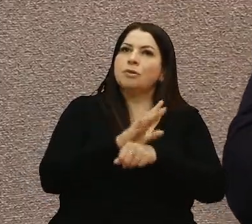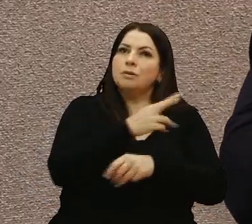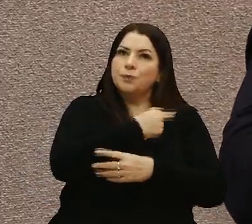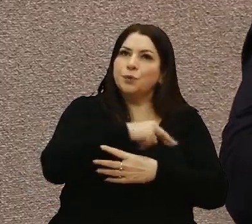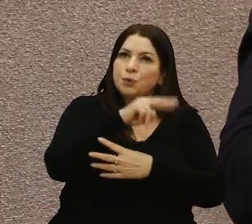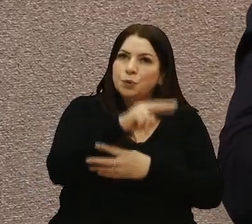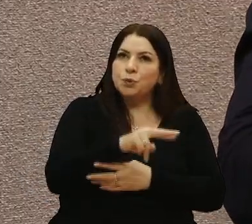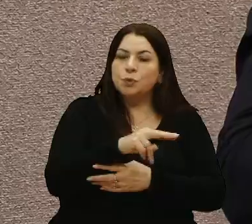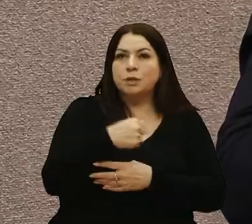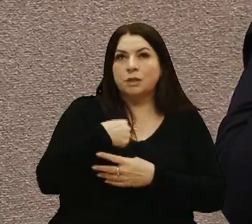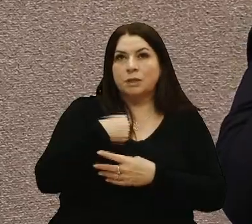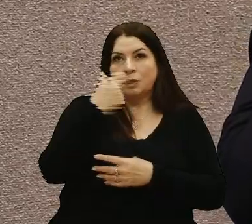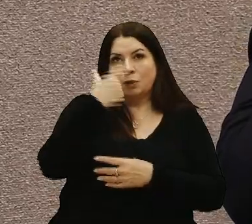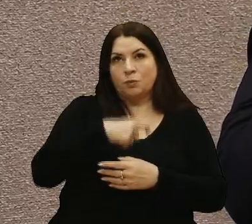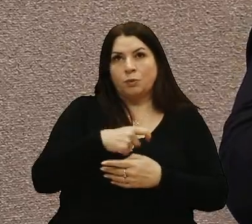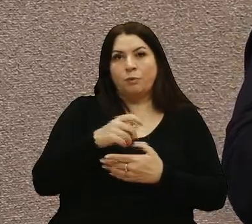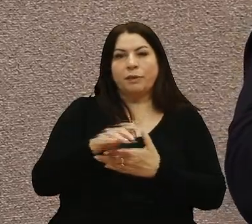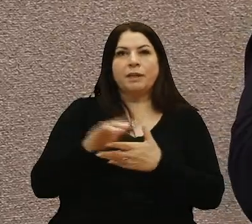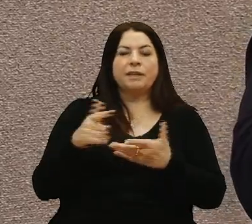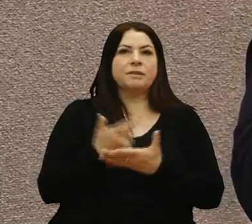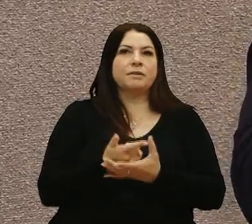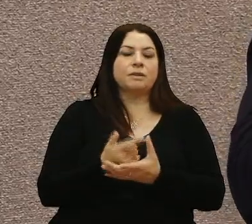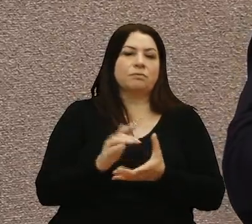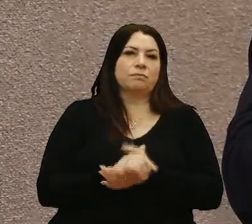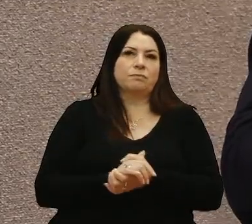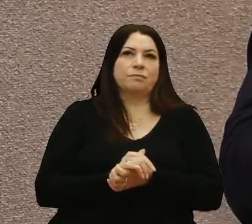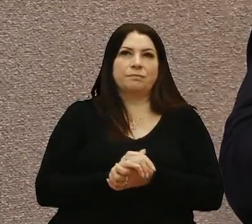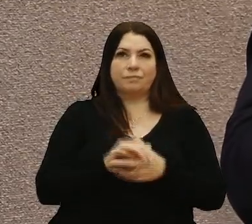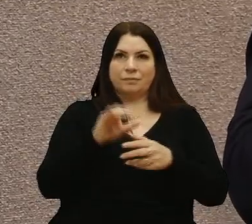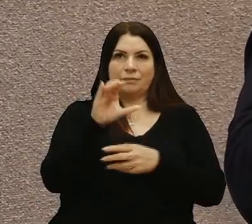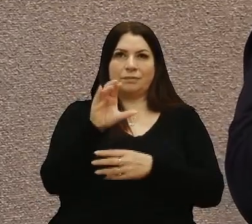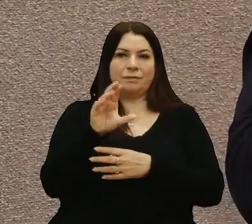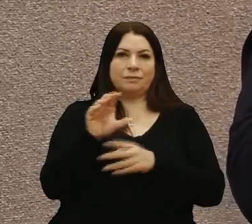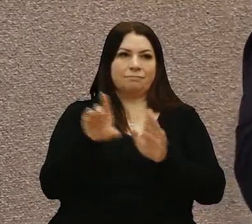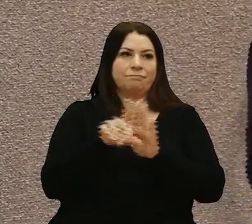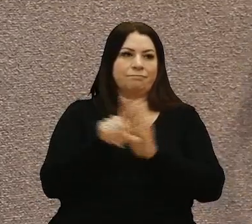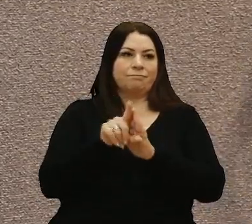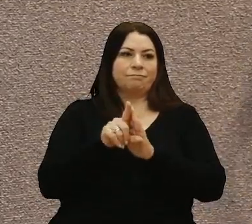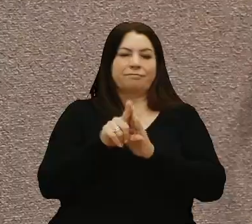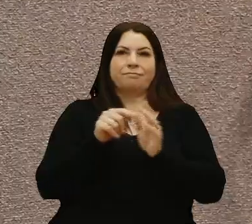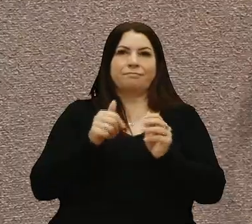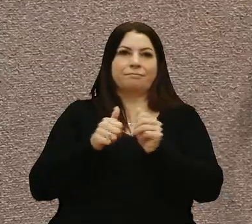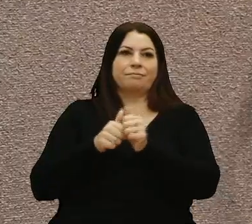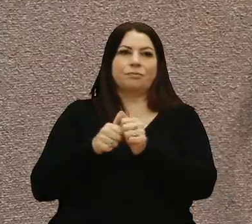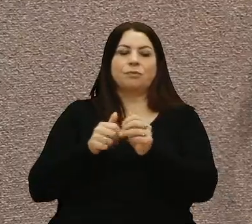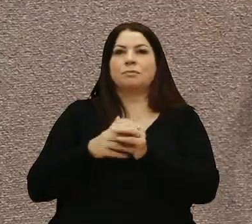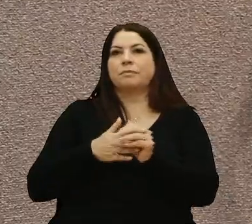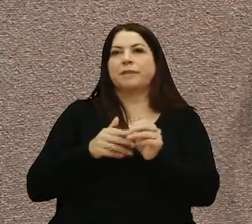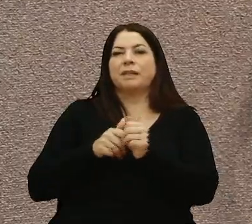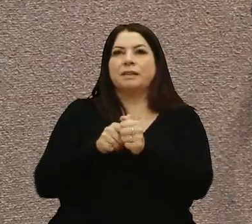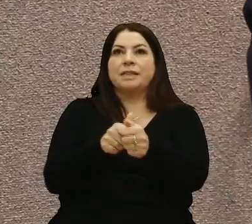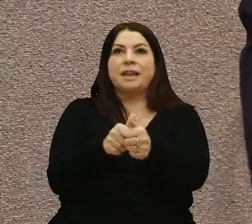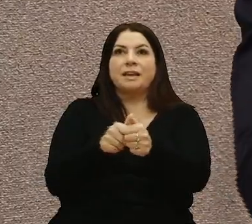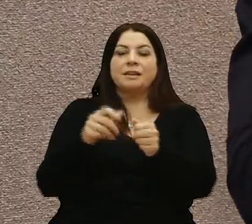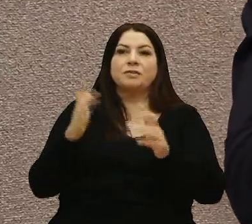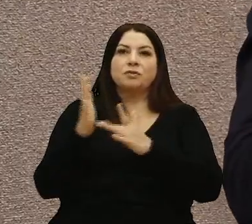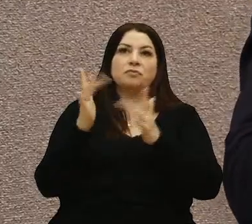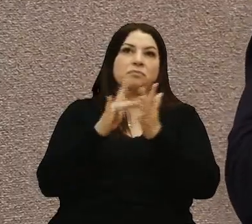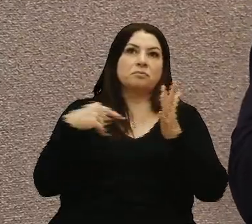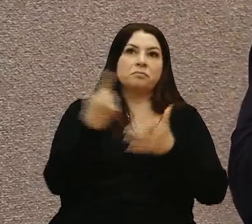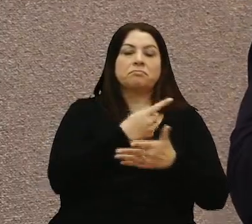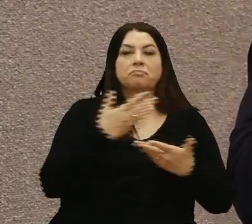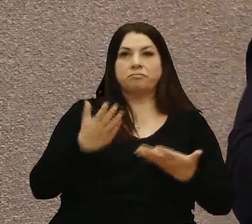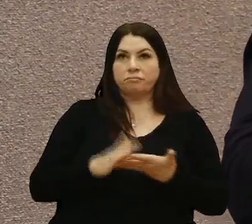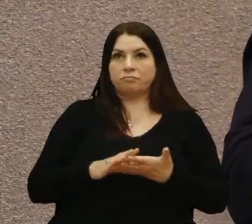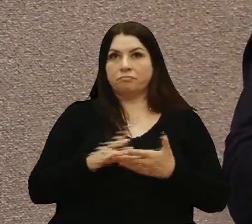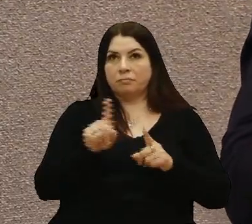religioso. Eu sou cristão, eu sou católico, mas eu não tenho problema nenhum em frequentar outros locais. Porque eu acredito